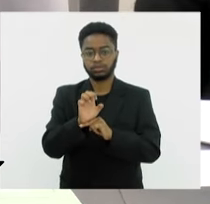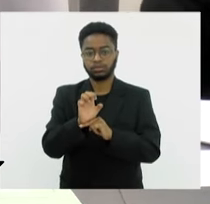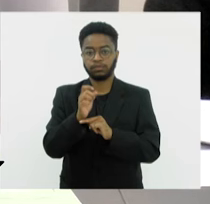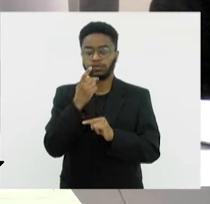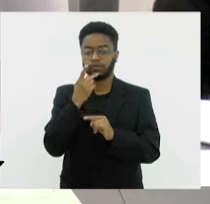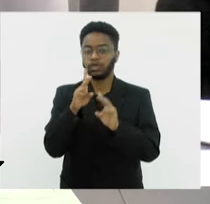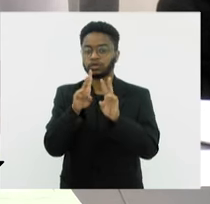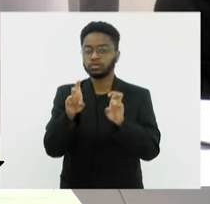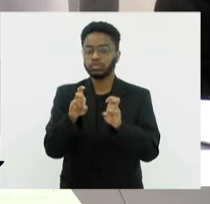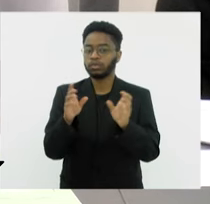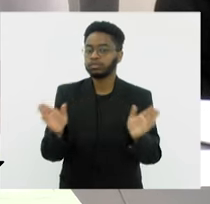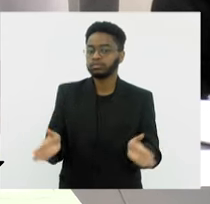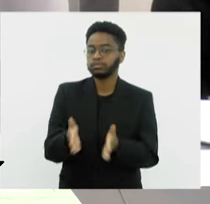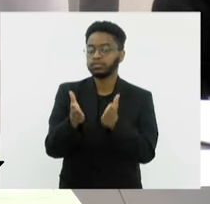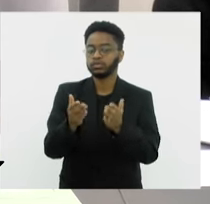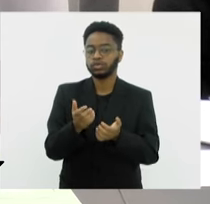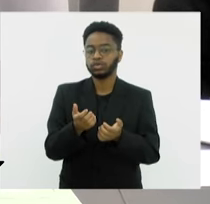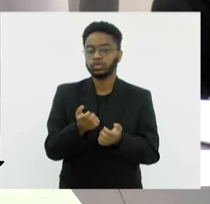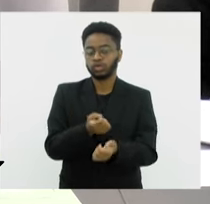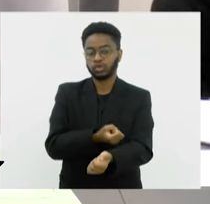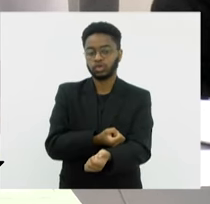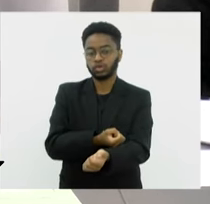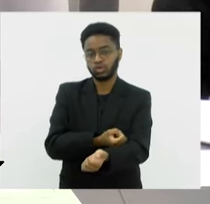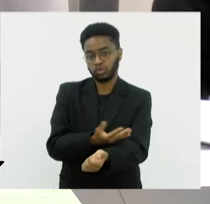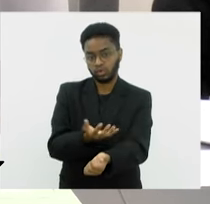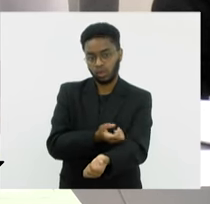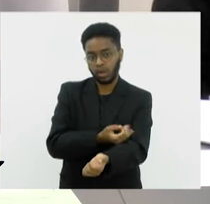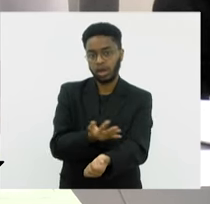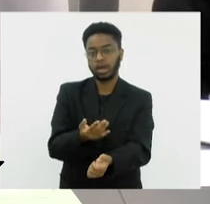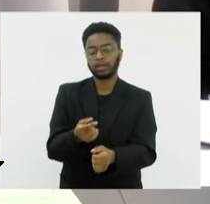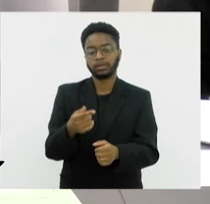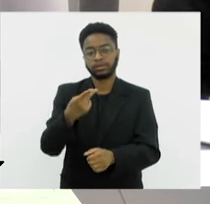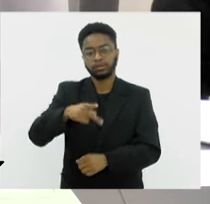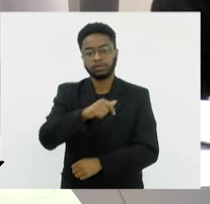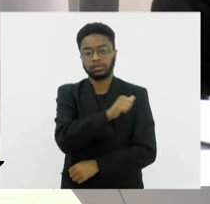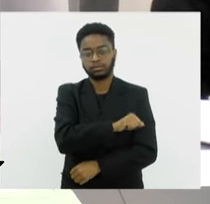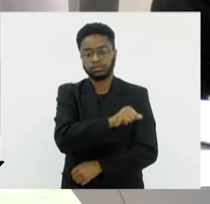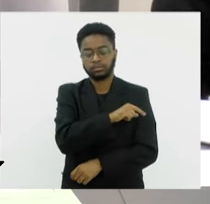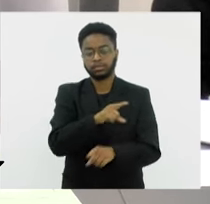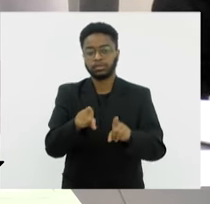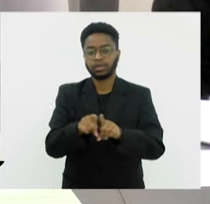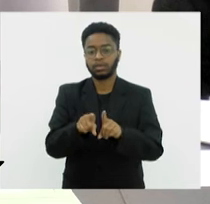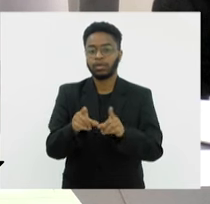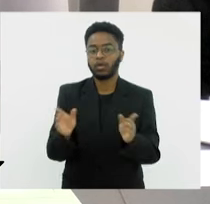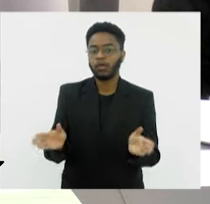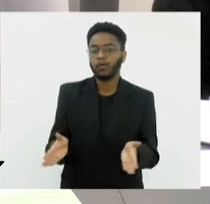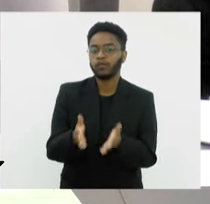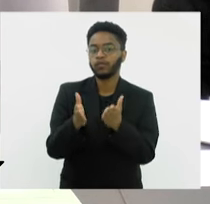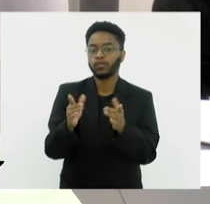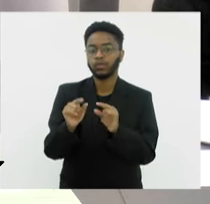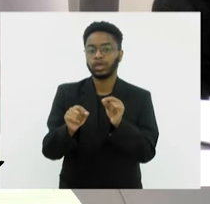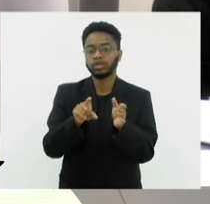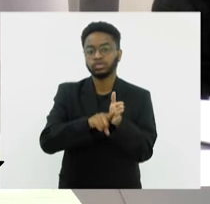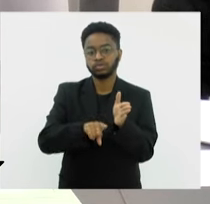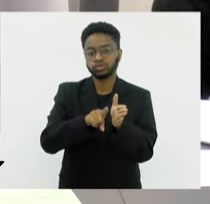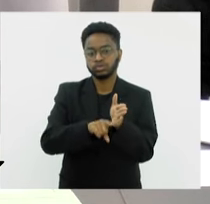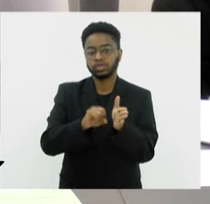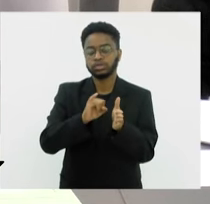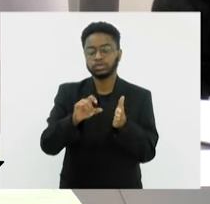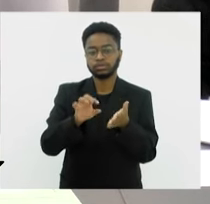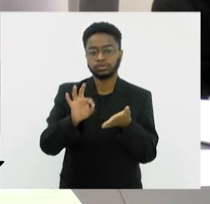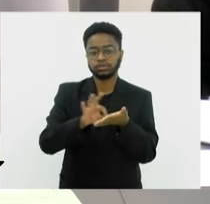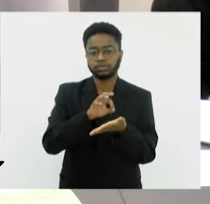dispõe sobre incentivo à doação de sangue no Estado do Rio de Janeiro, também oferecendo desconto no valor da